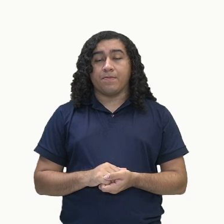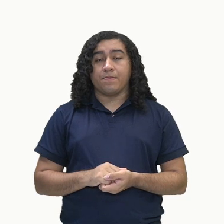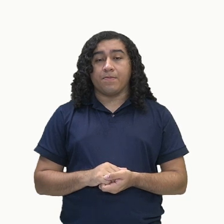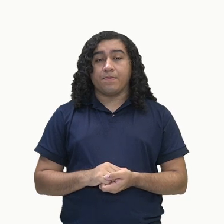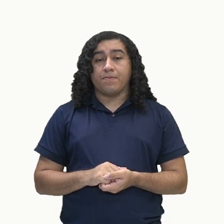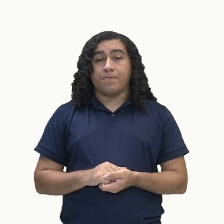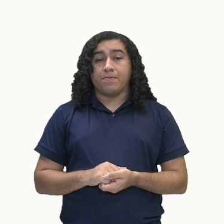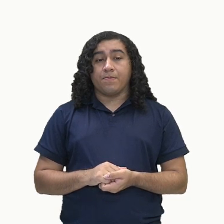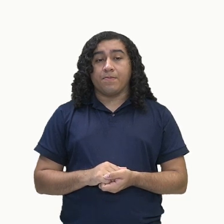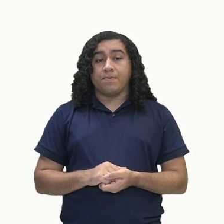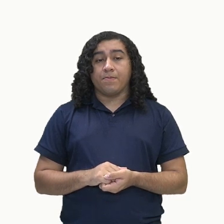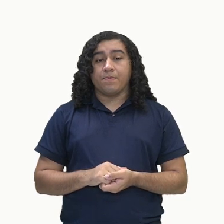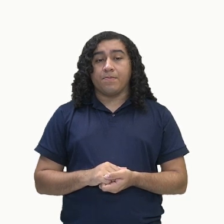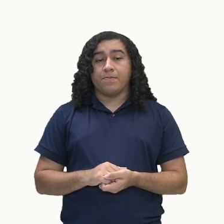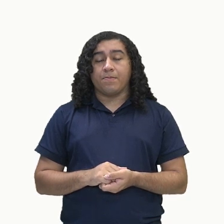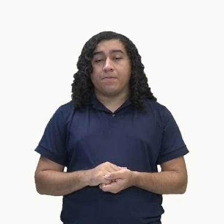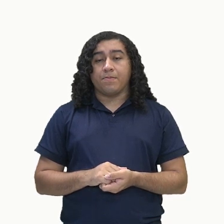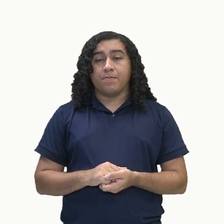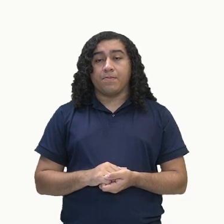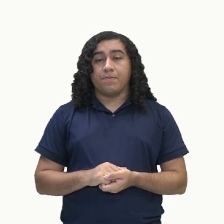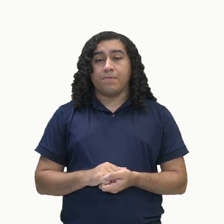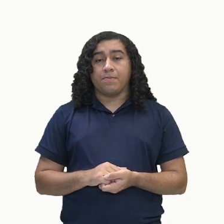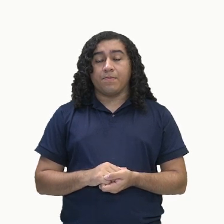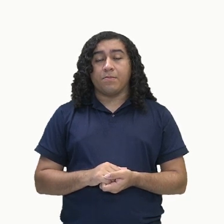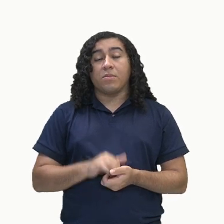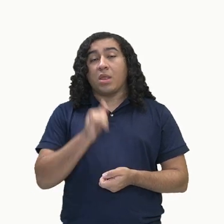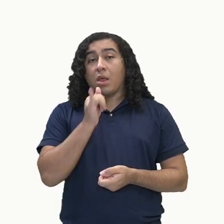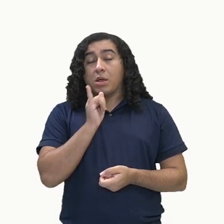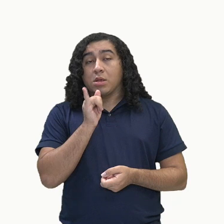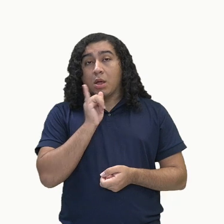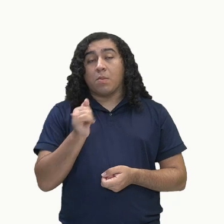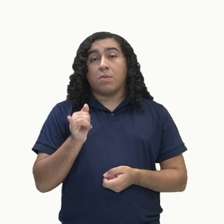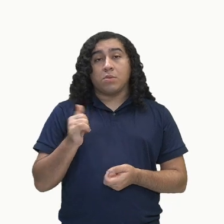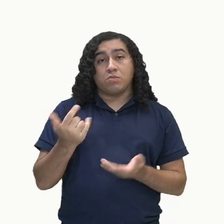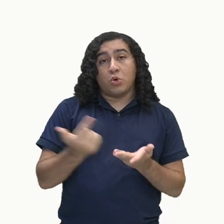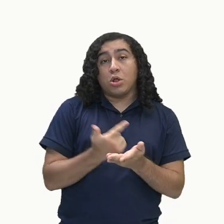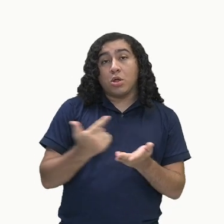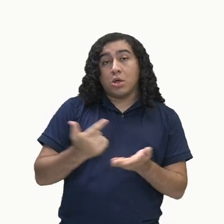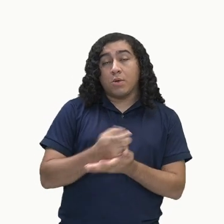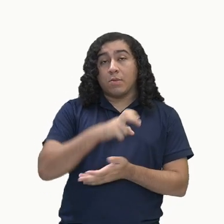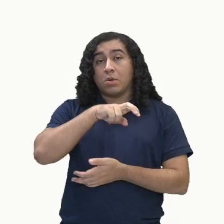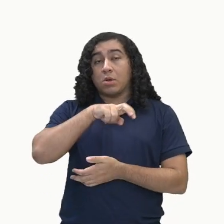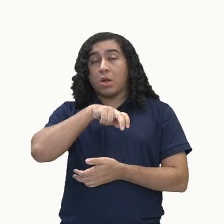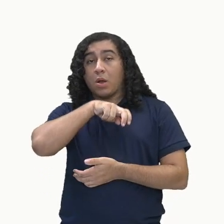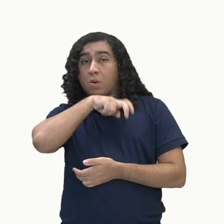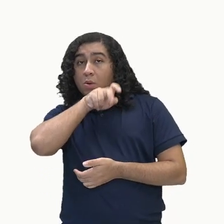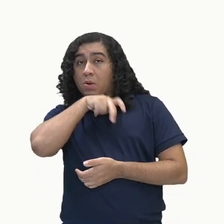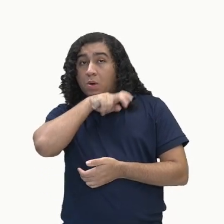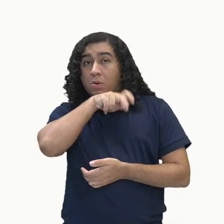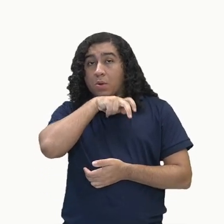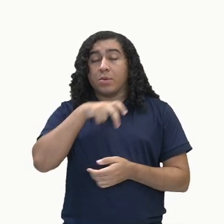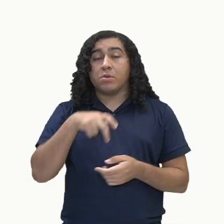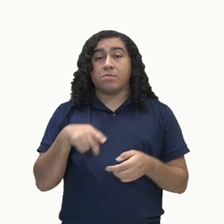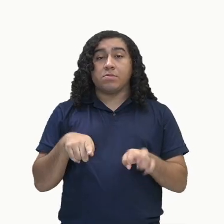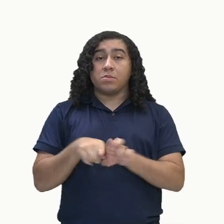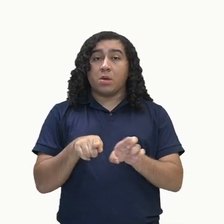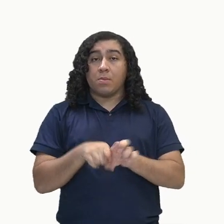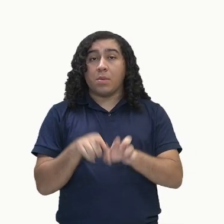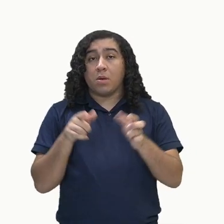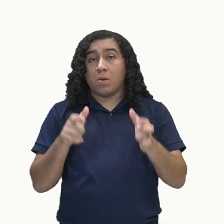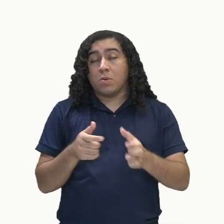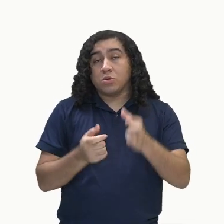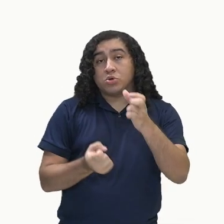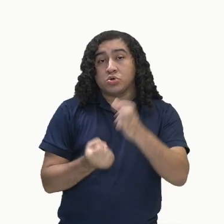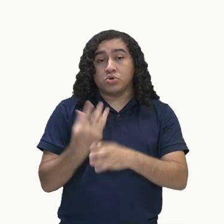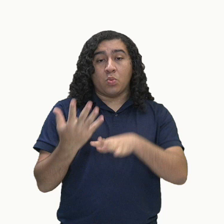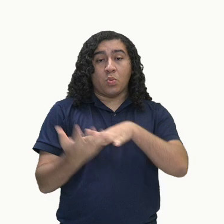vamos colocar aqui, de repente, o mito da cobra grande, o mito, de repente, da criação do mundo.